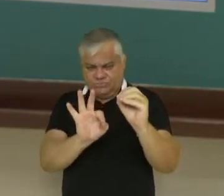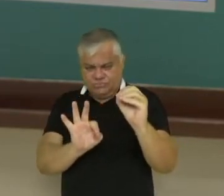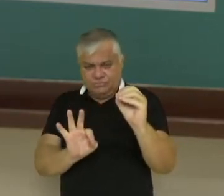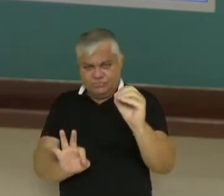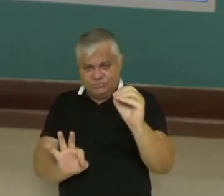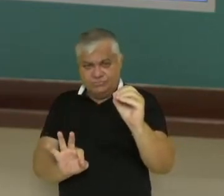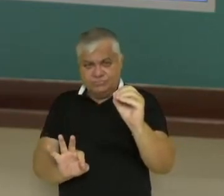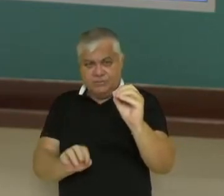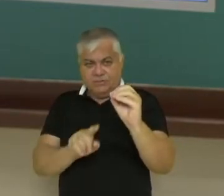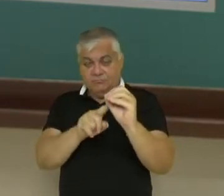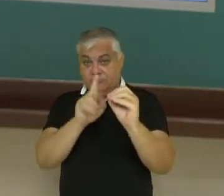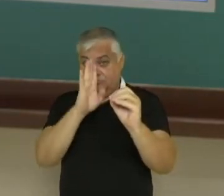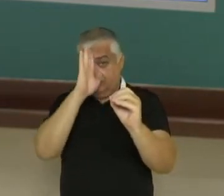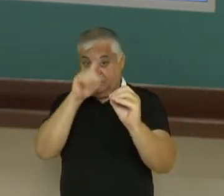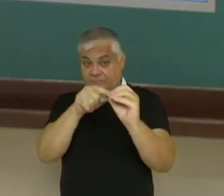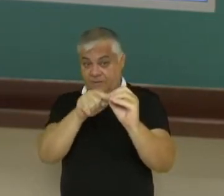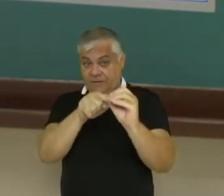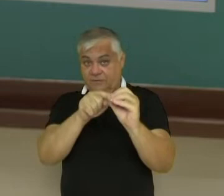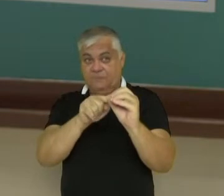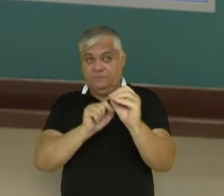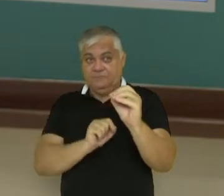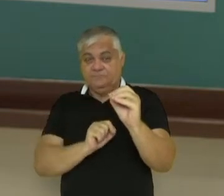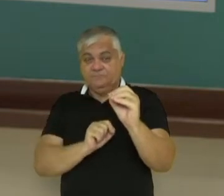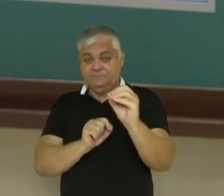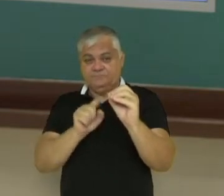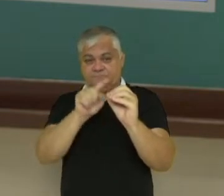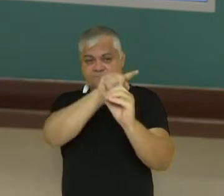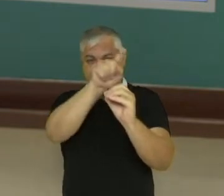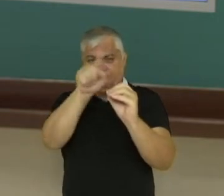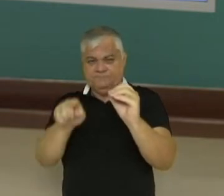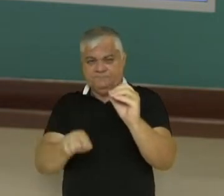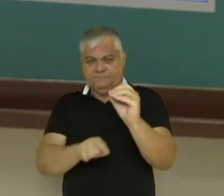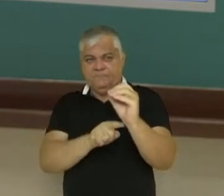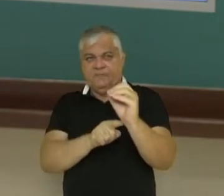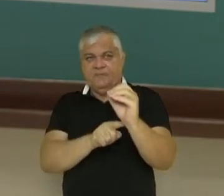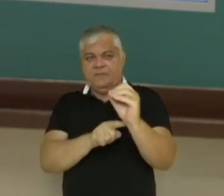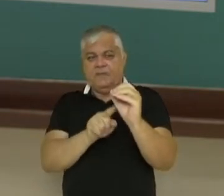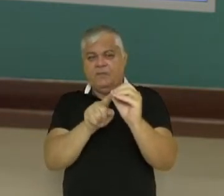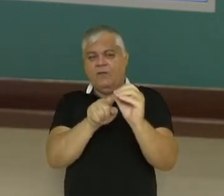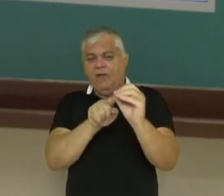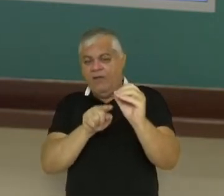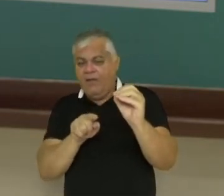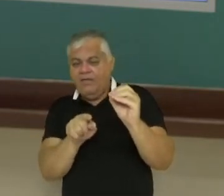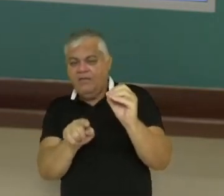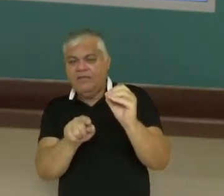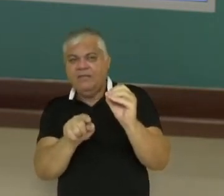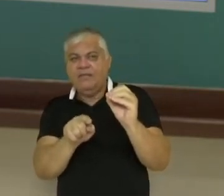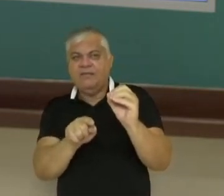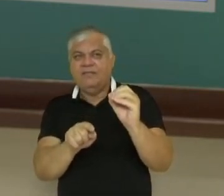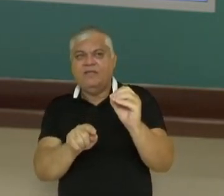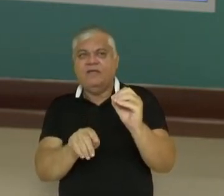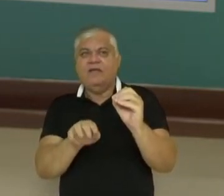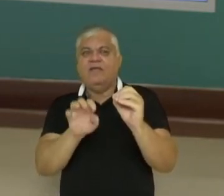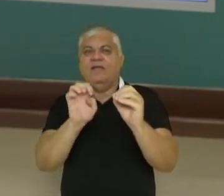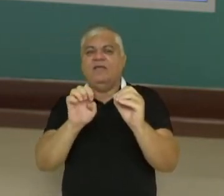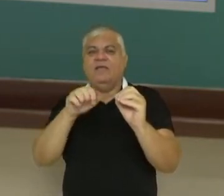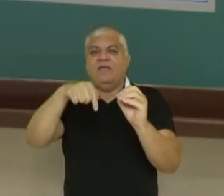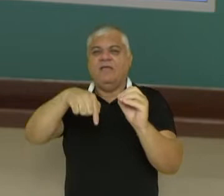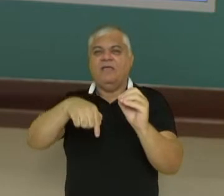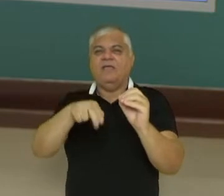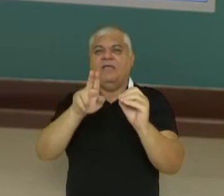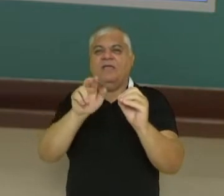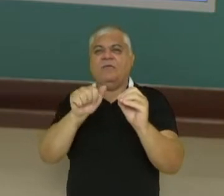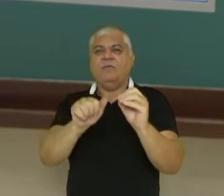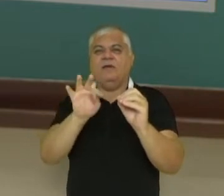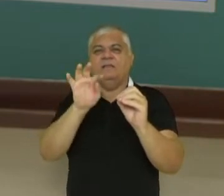centro excêntrico, certo? Ou seja, fora do centro. E oposto a o planeta Terra, nós temos o equante, certo?